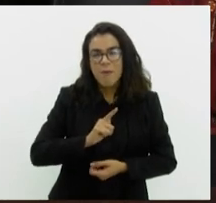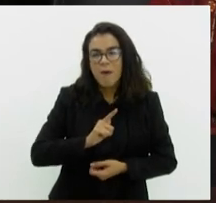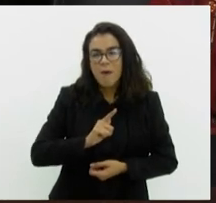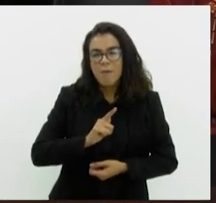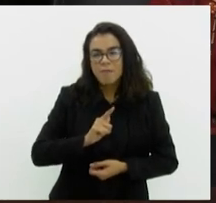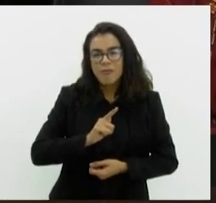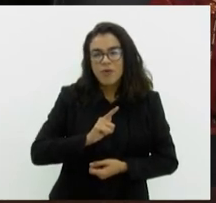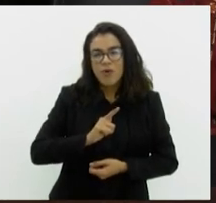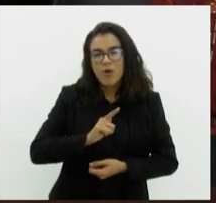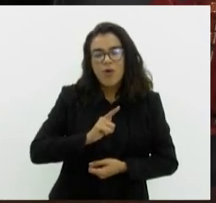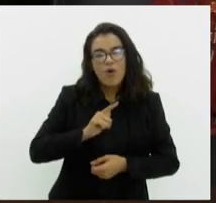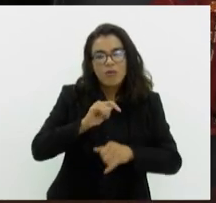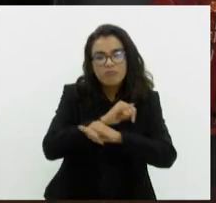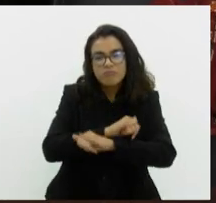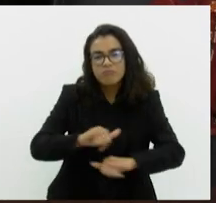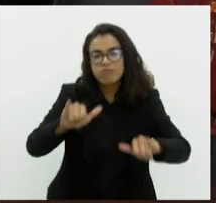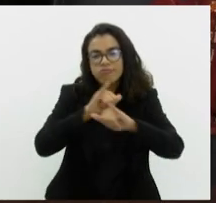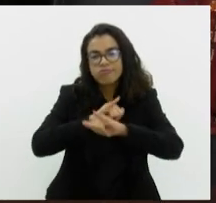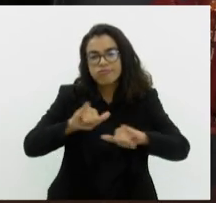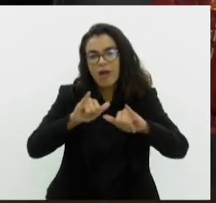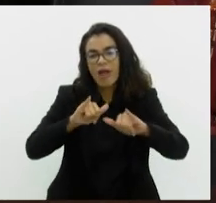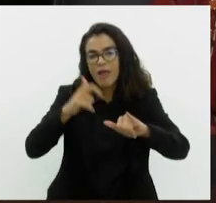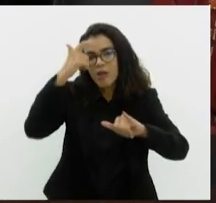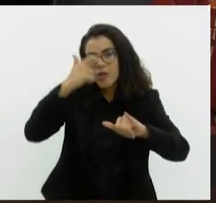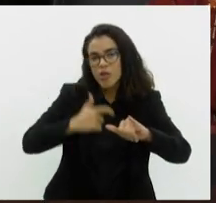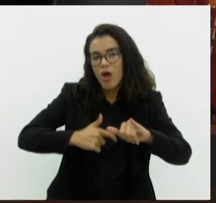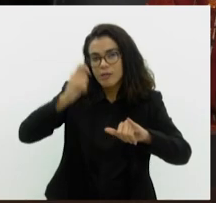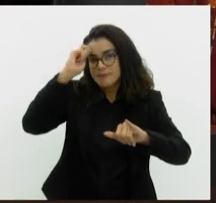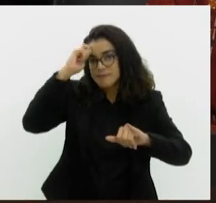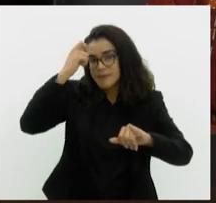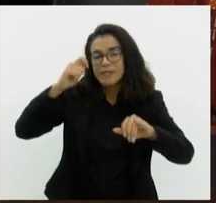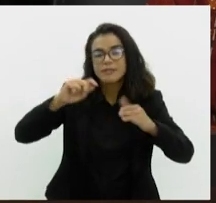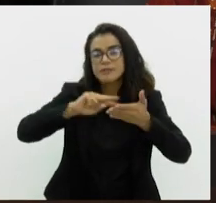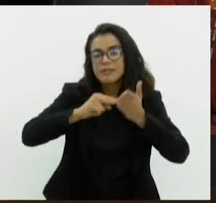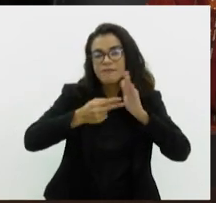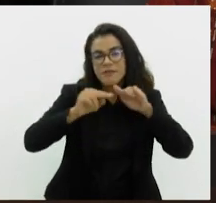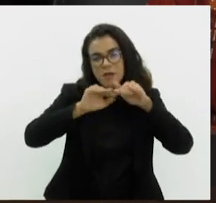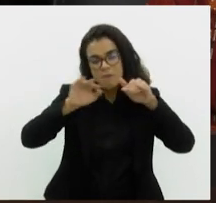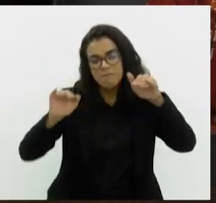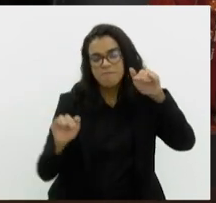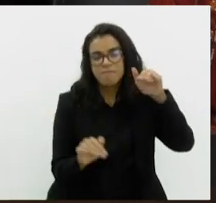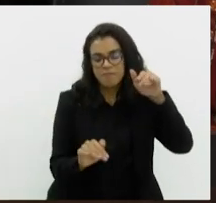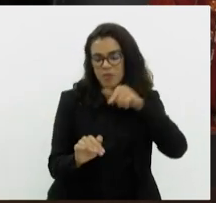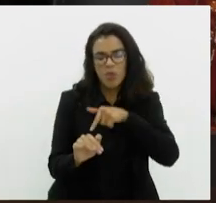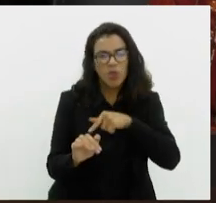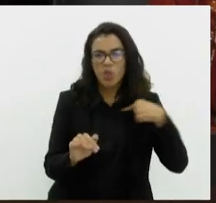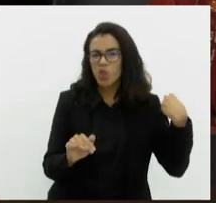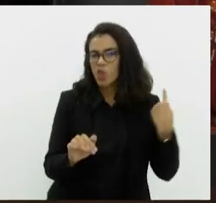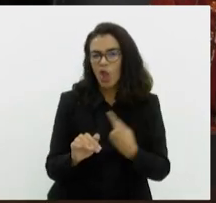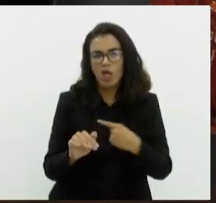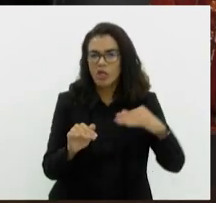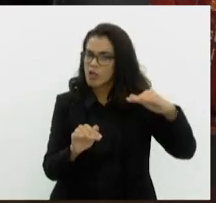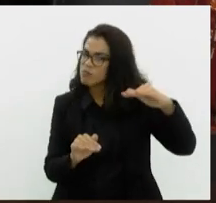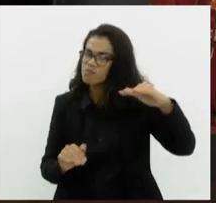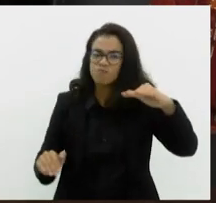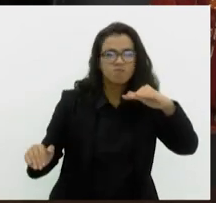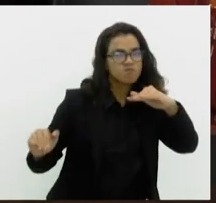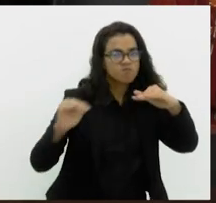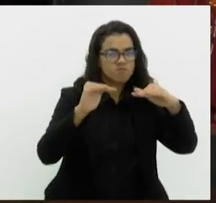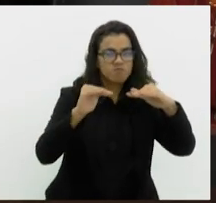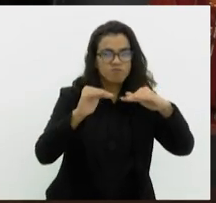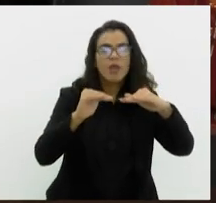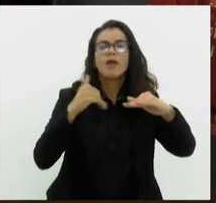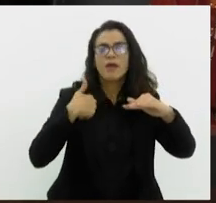profecia de que nós somos inferiores. Não somos inferiores. E